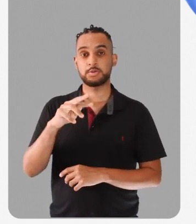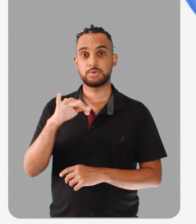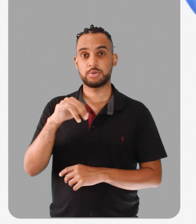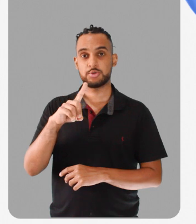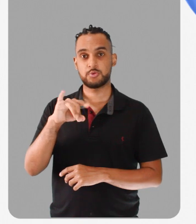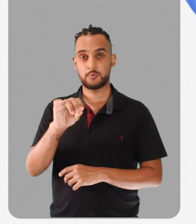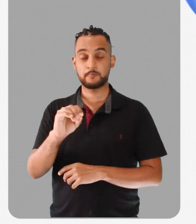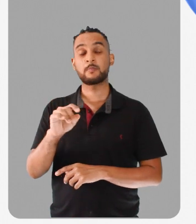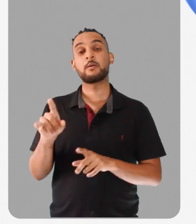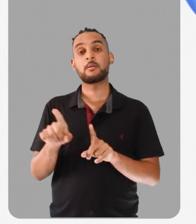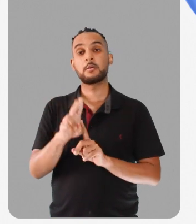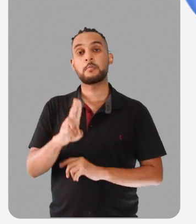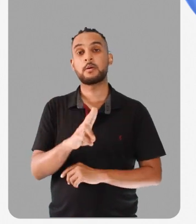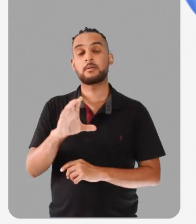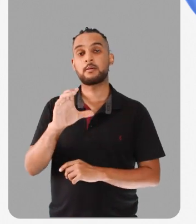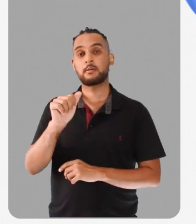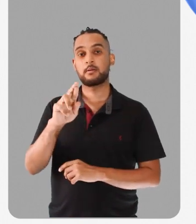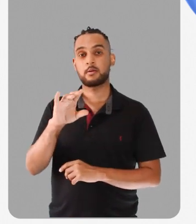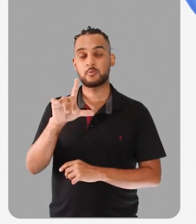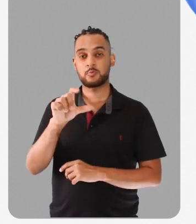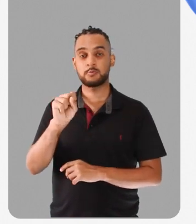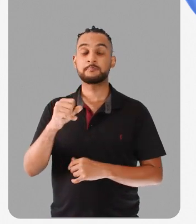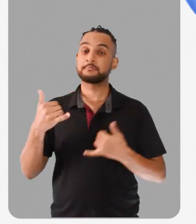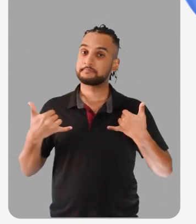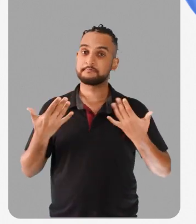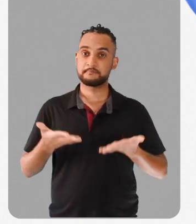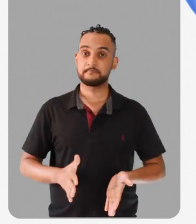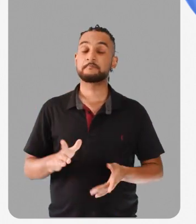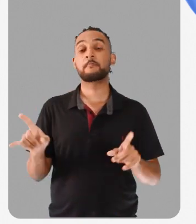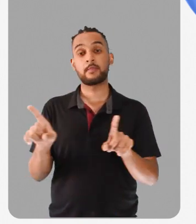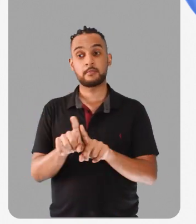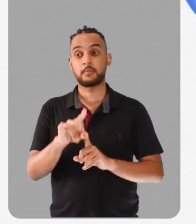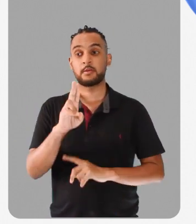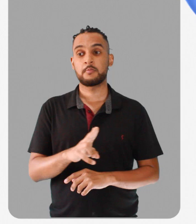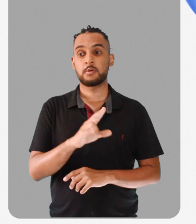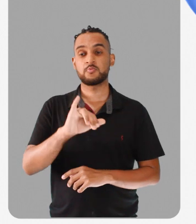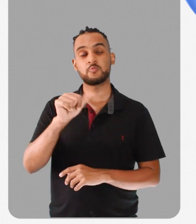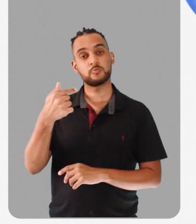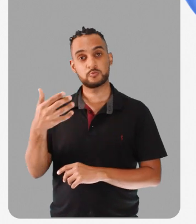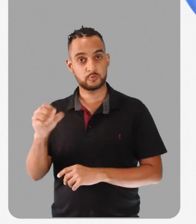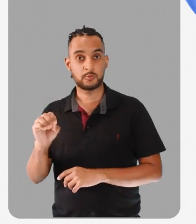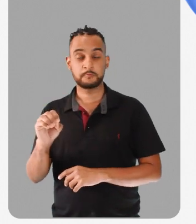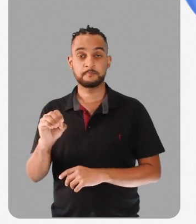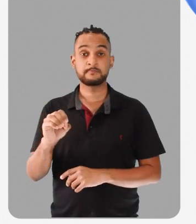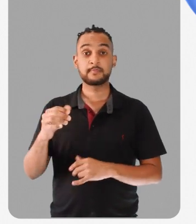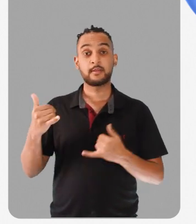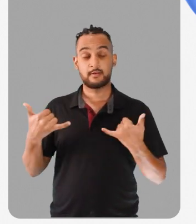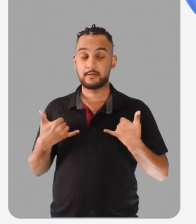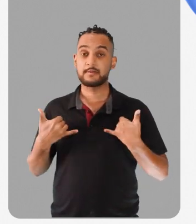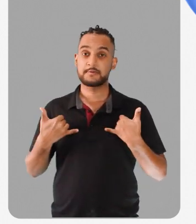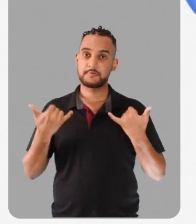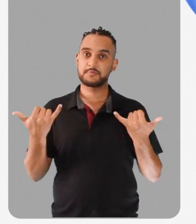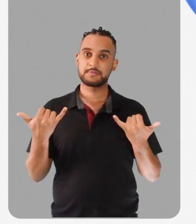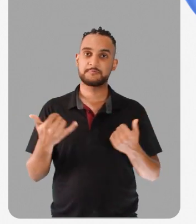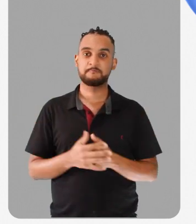de Andrade Carvalho e Carlos Eduardo Nascimento comemoram seu aniversário natalício. No mesmo dia, padre João Inácio